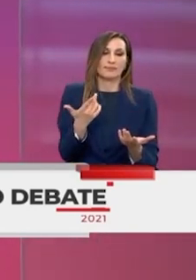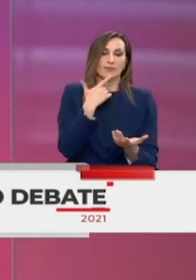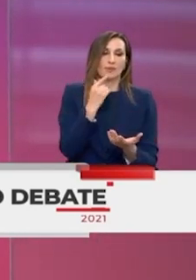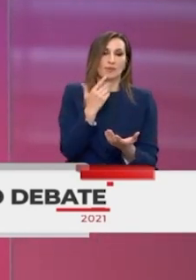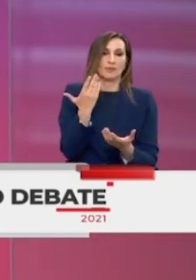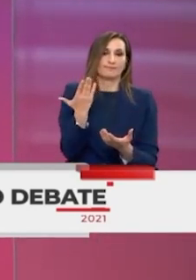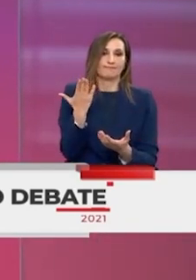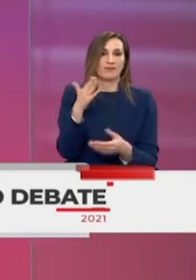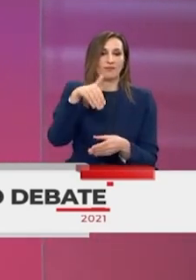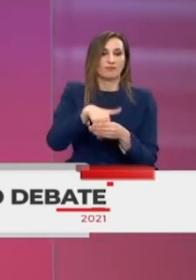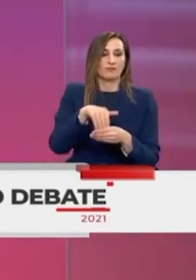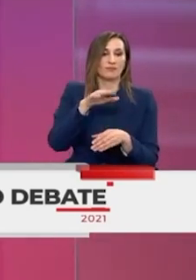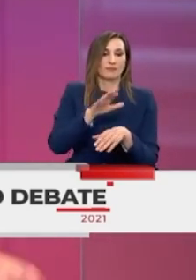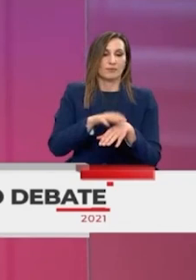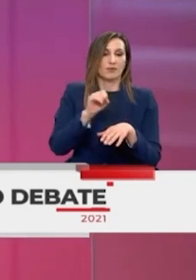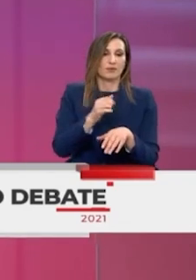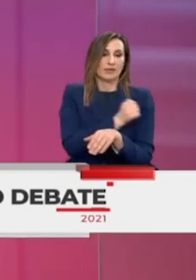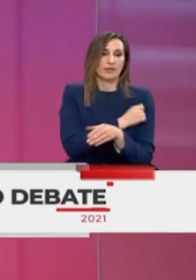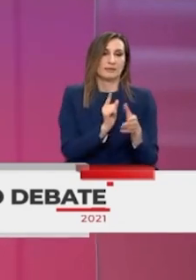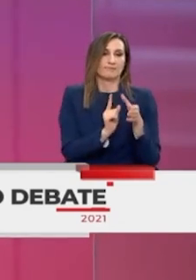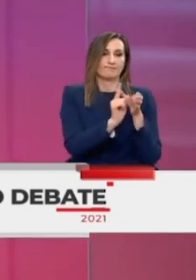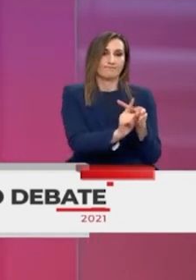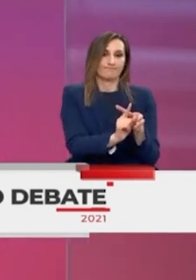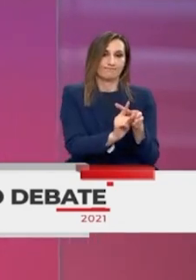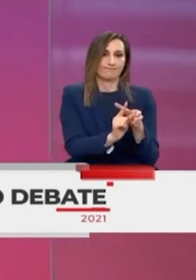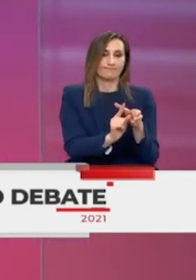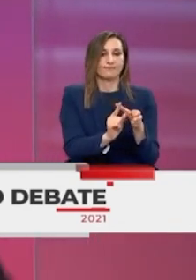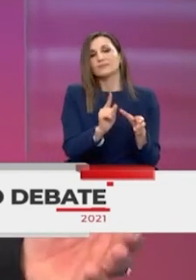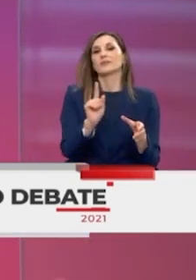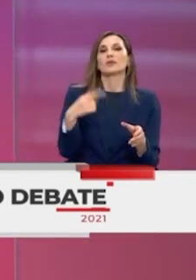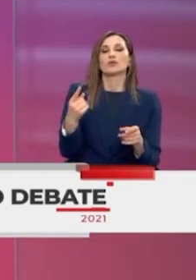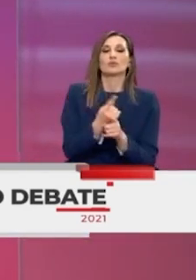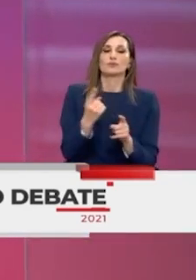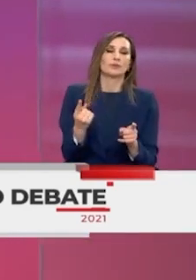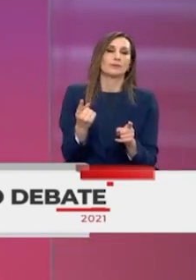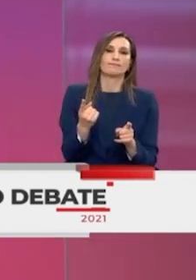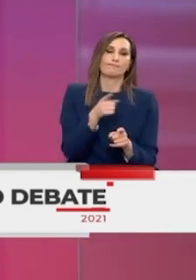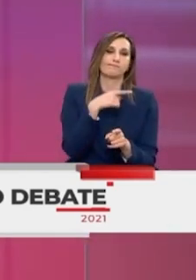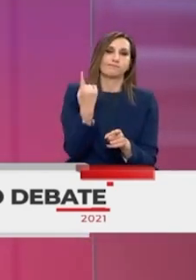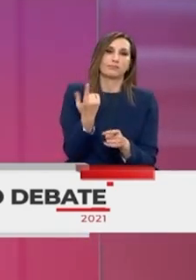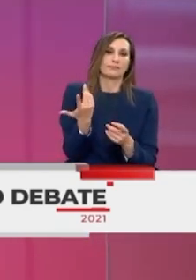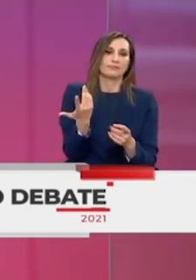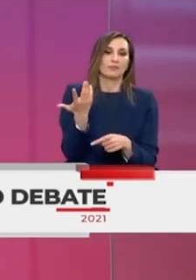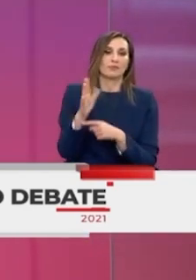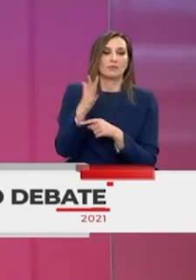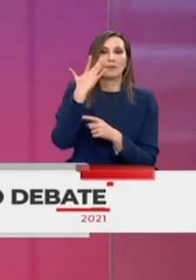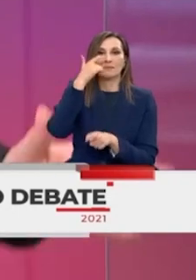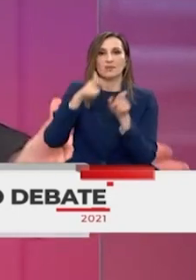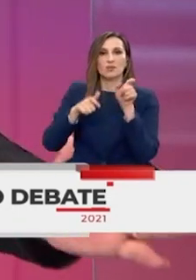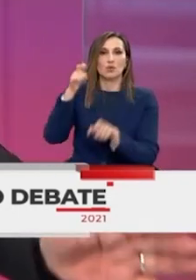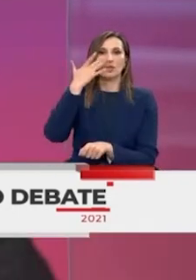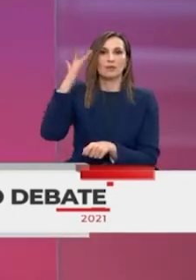de voto por causa de confinamentos, por estarem confinados, e outros por não terem tido essa possibilidade, por exemplo, os nossos imigrantes.